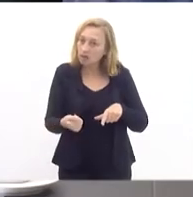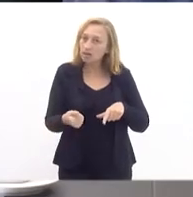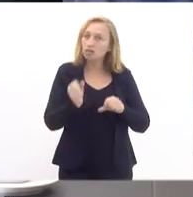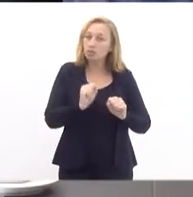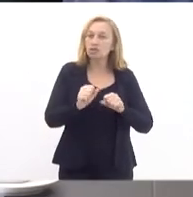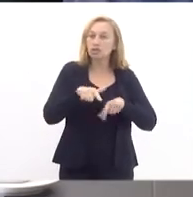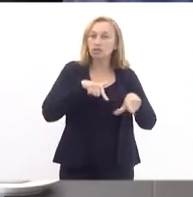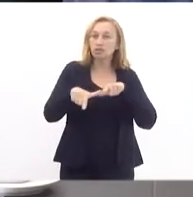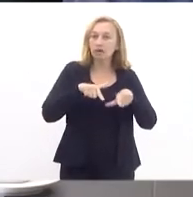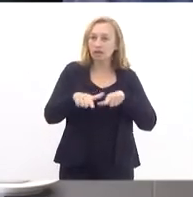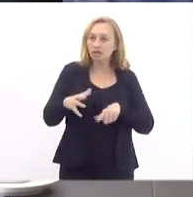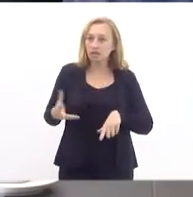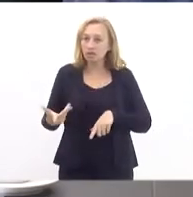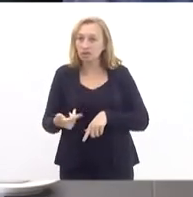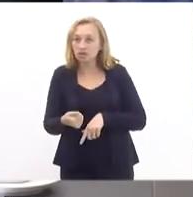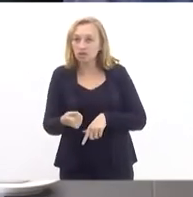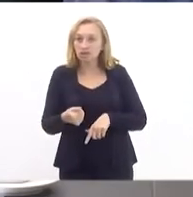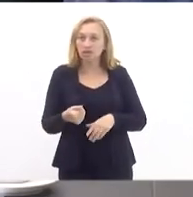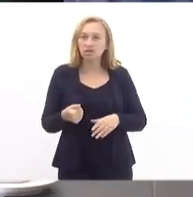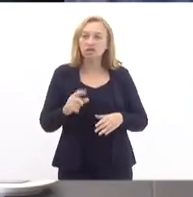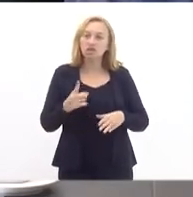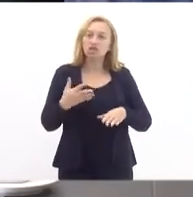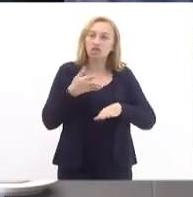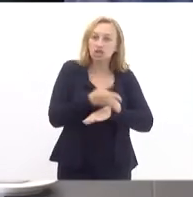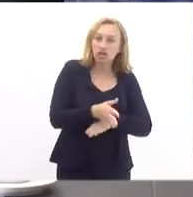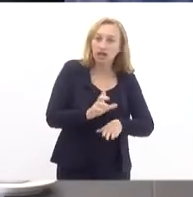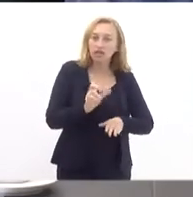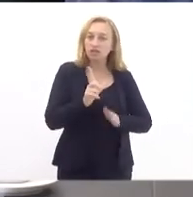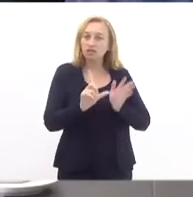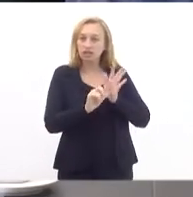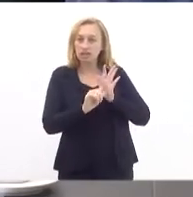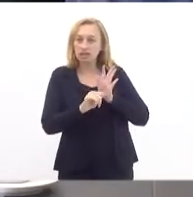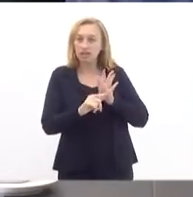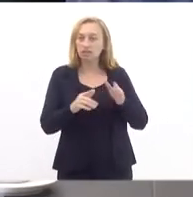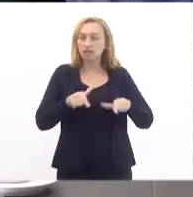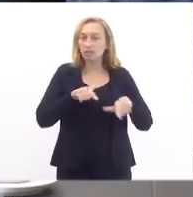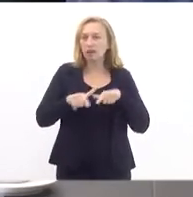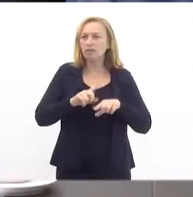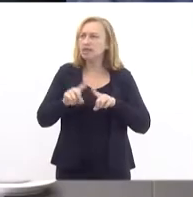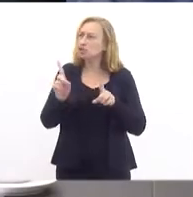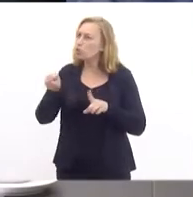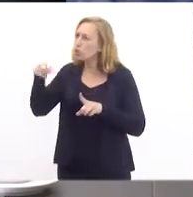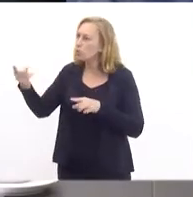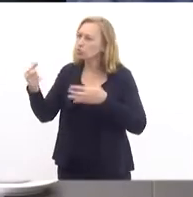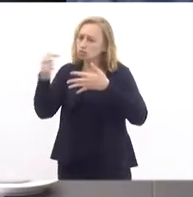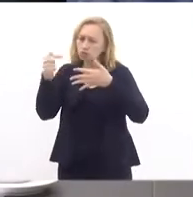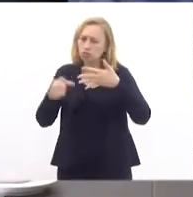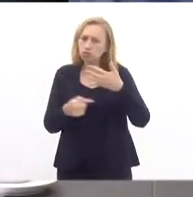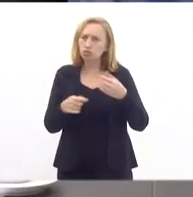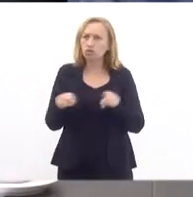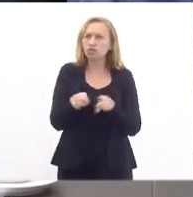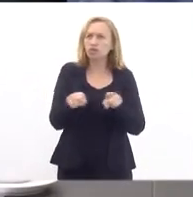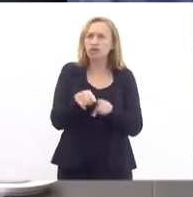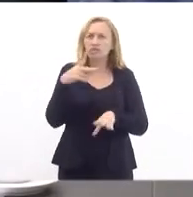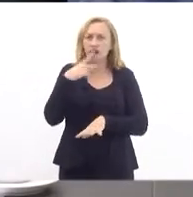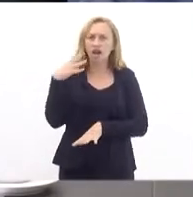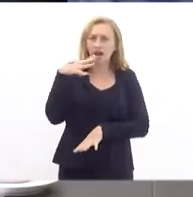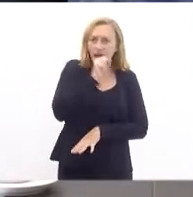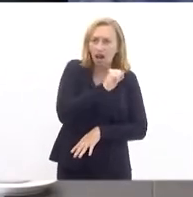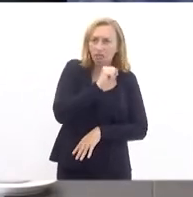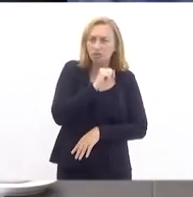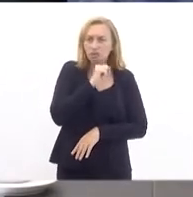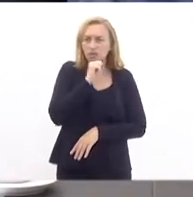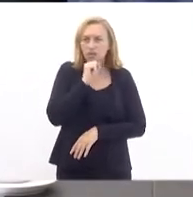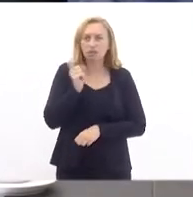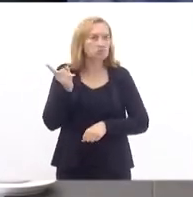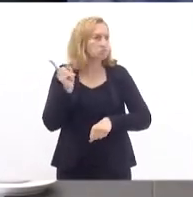mais adequadamente, chegar ao seu trabalho sem se atrasar. Mas assim, outros pontos aqui, e aí eu vou tentar elencar rapidamente aqui também para não pegar